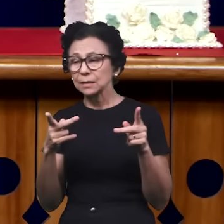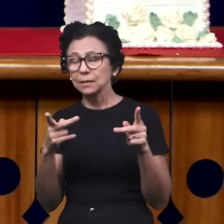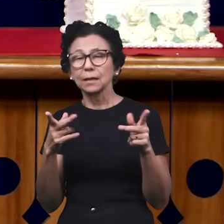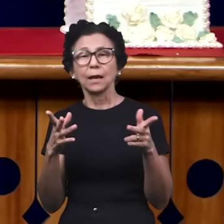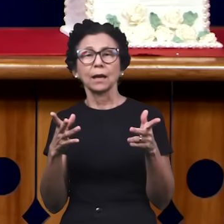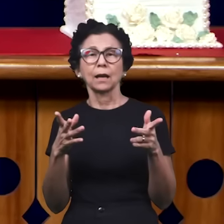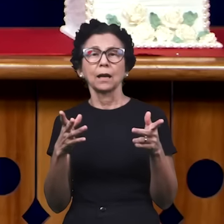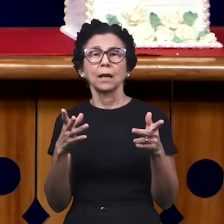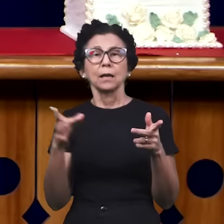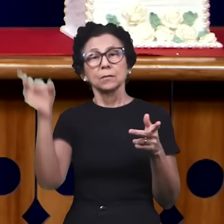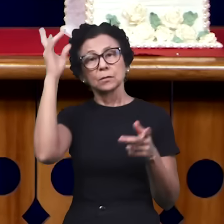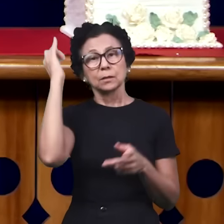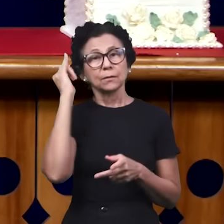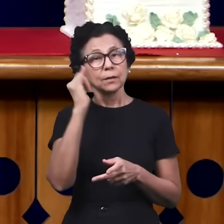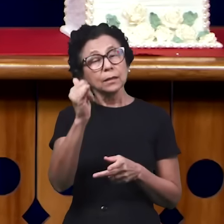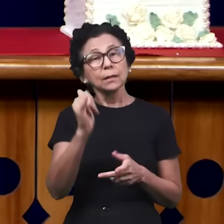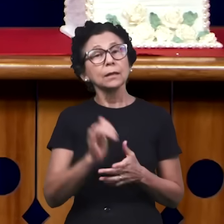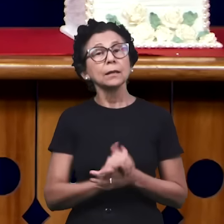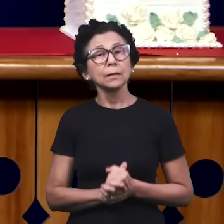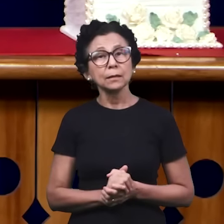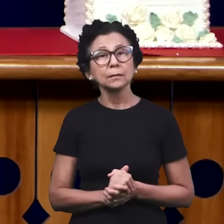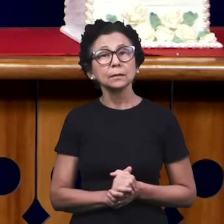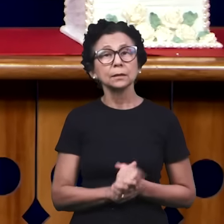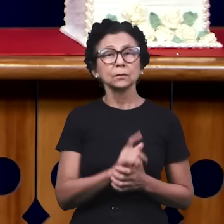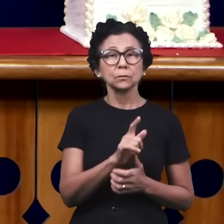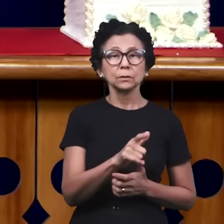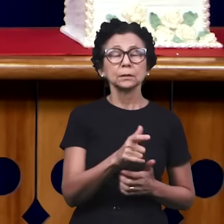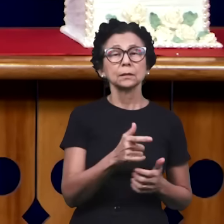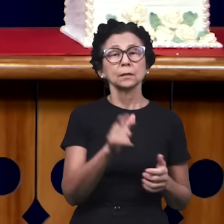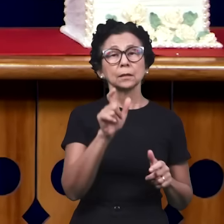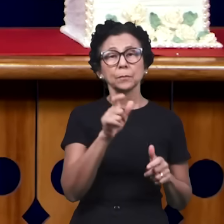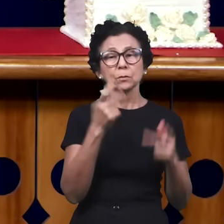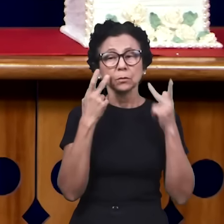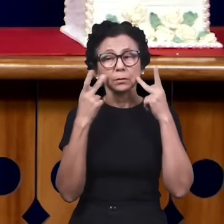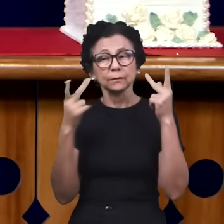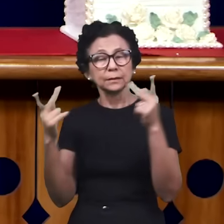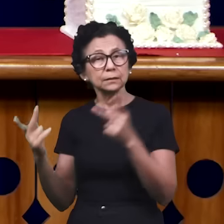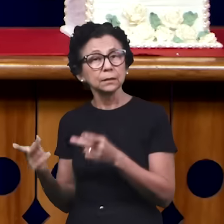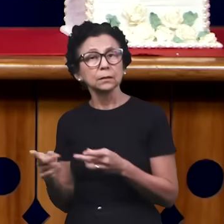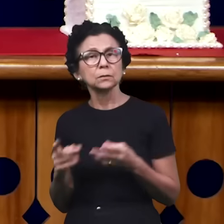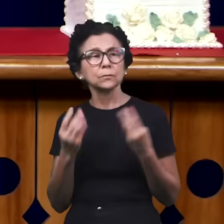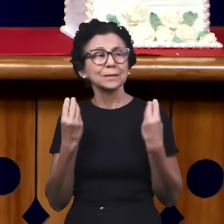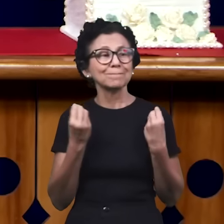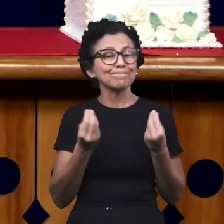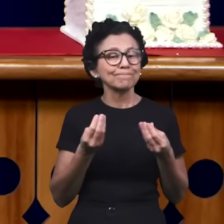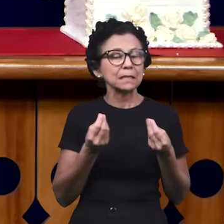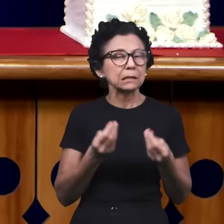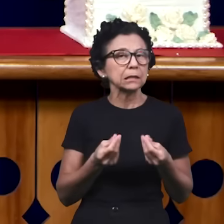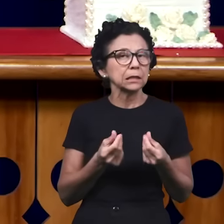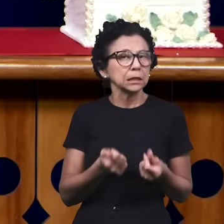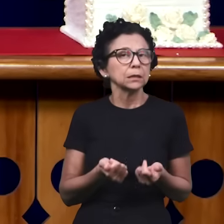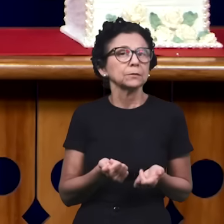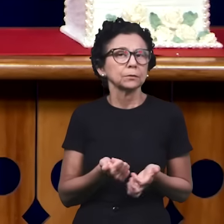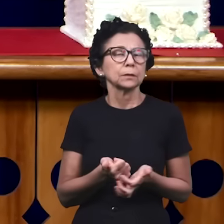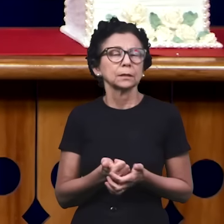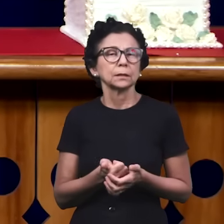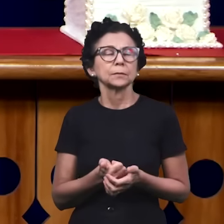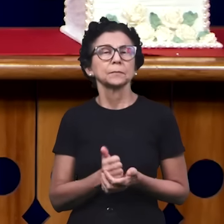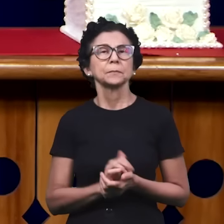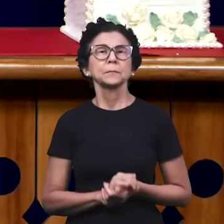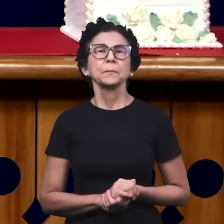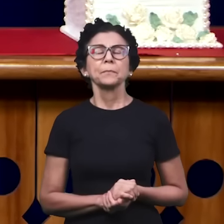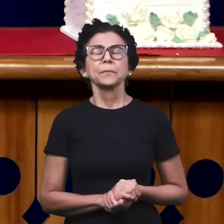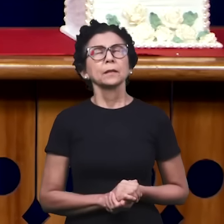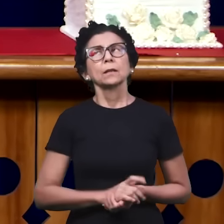dom espiritual que vai definir a vida daquele que está visitando a casa do Senhor. Você tem que estar sensível à voz do Espírito, falar com